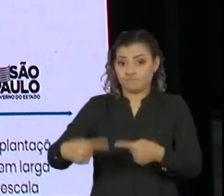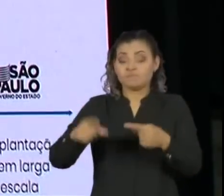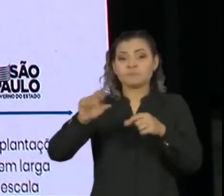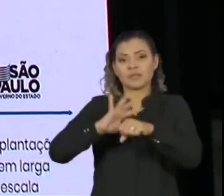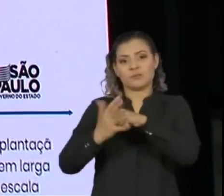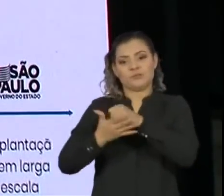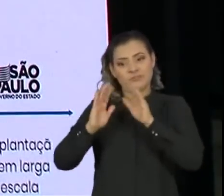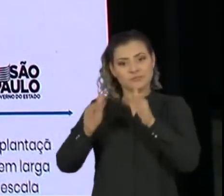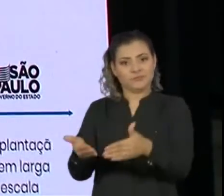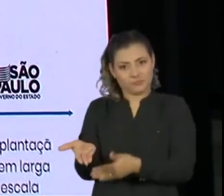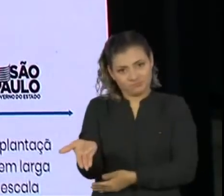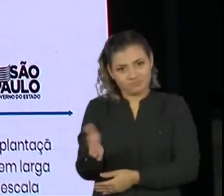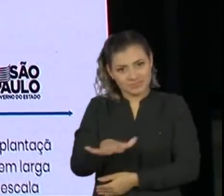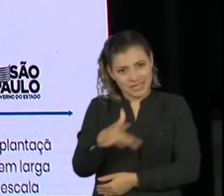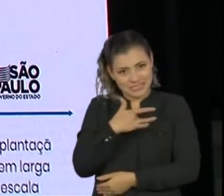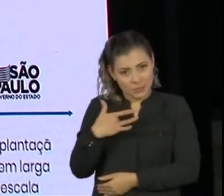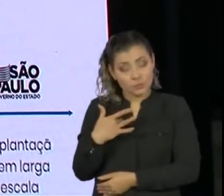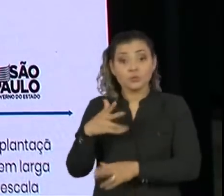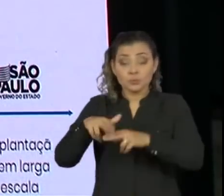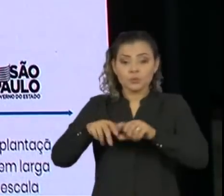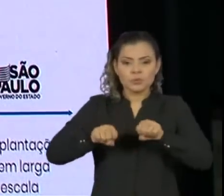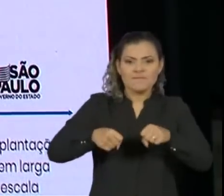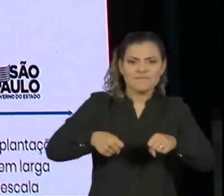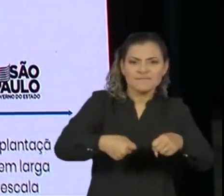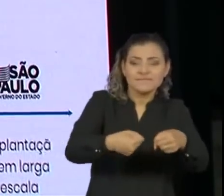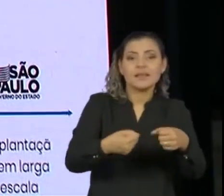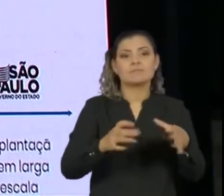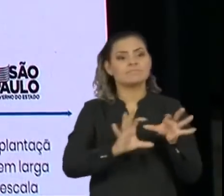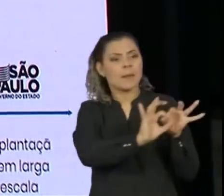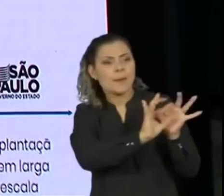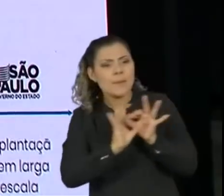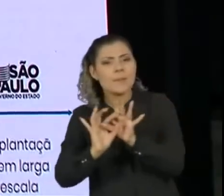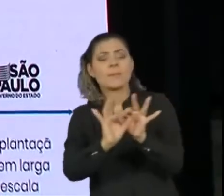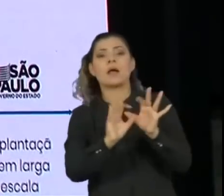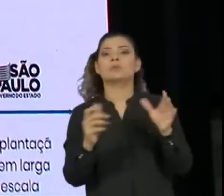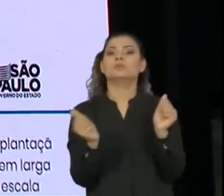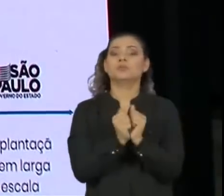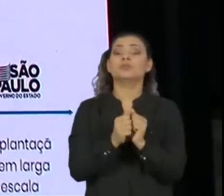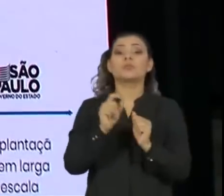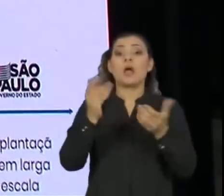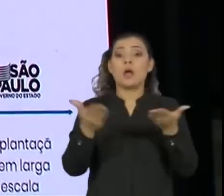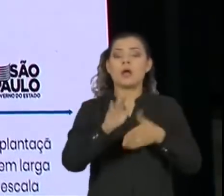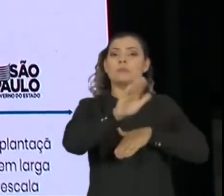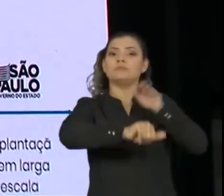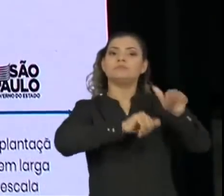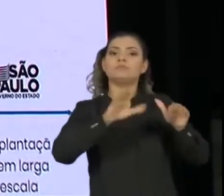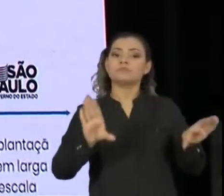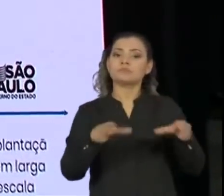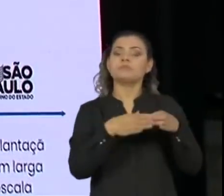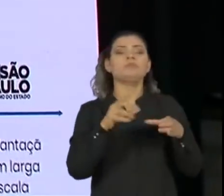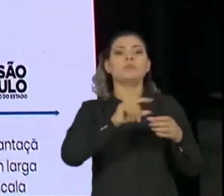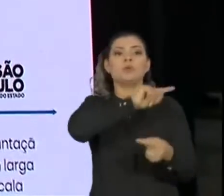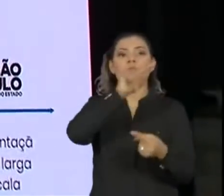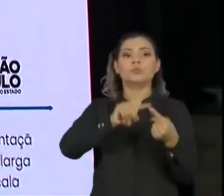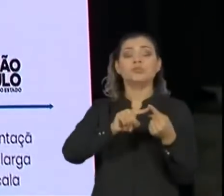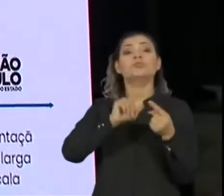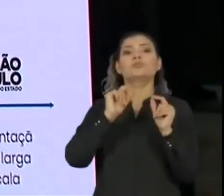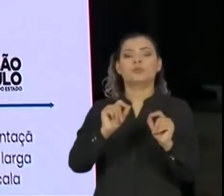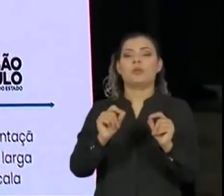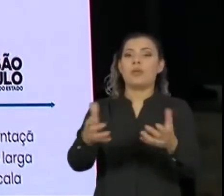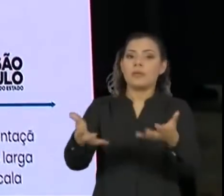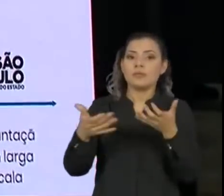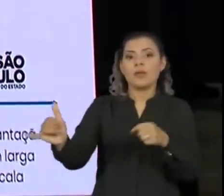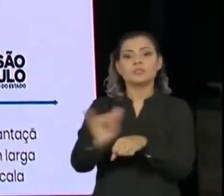do Covid-19, com essa força-tarefa, onde o primeiro chamamento, ele vai ter aqui o objetivo de